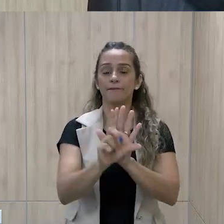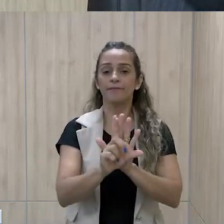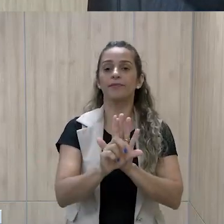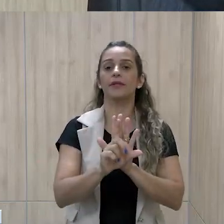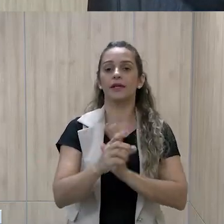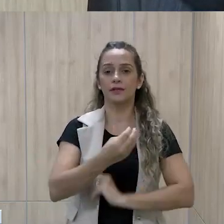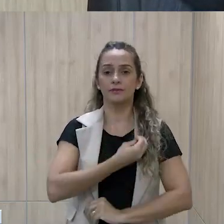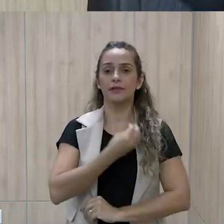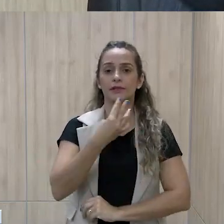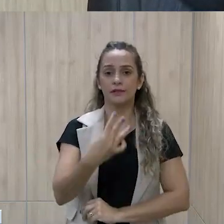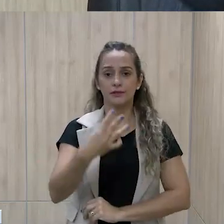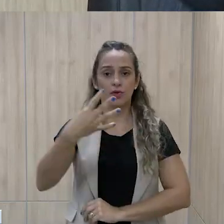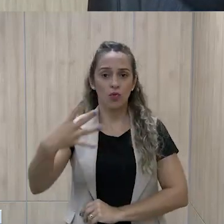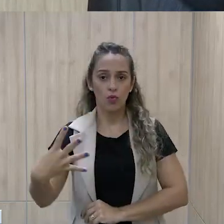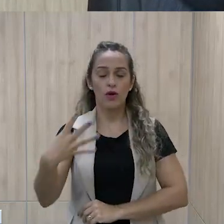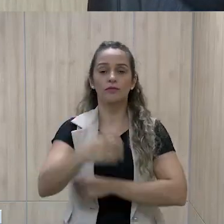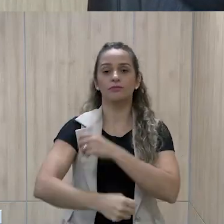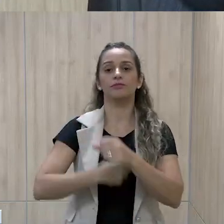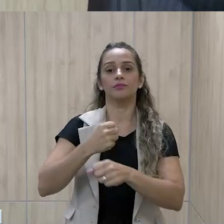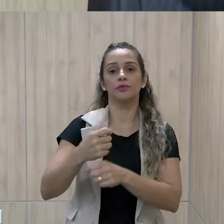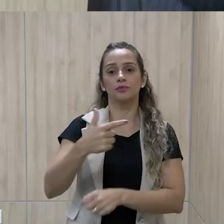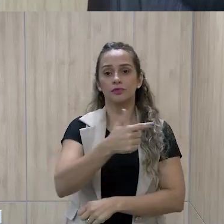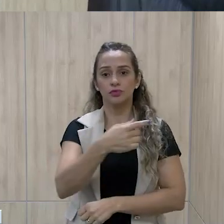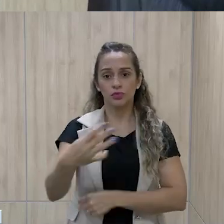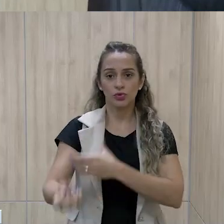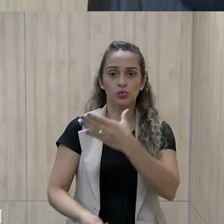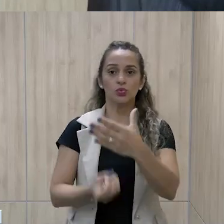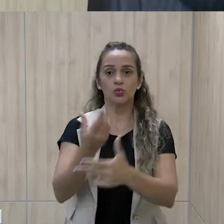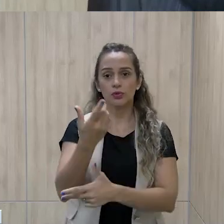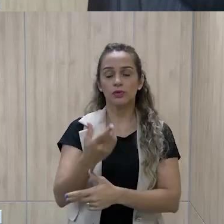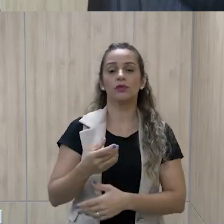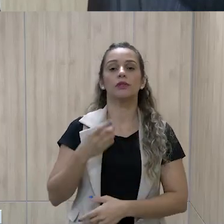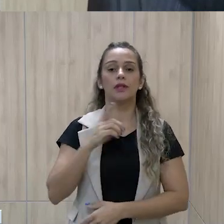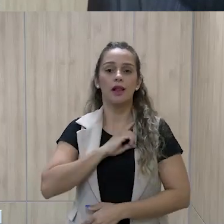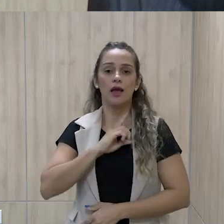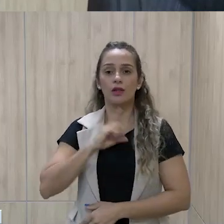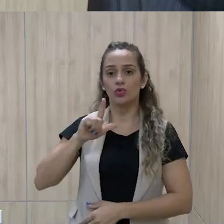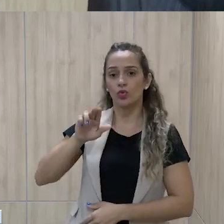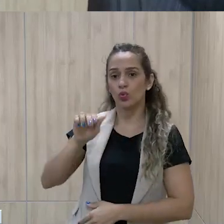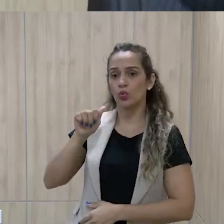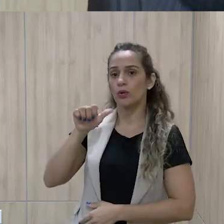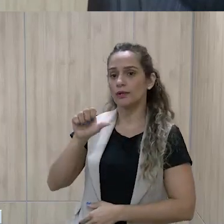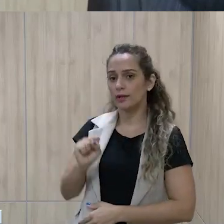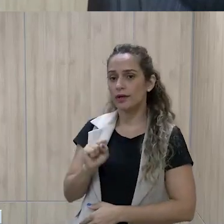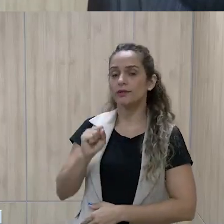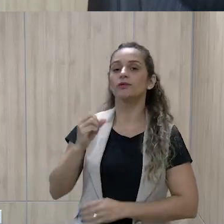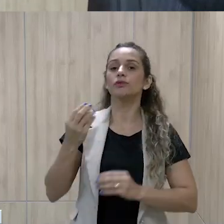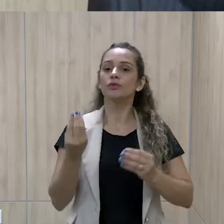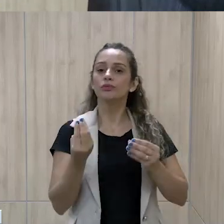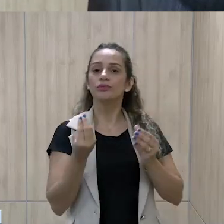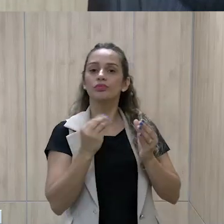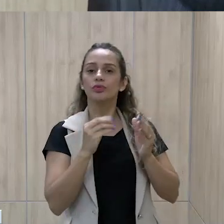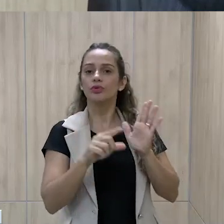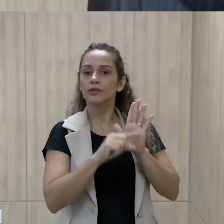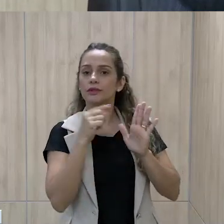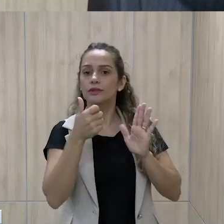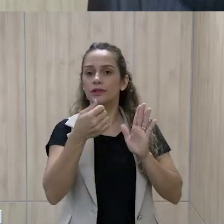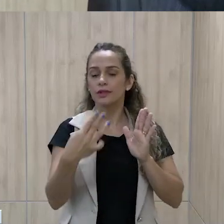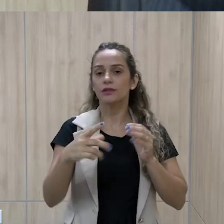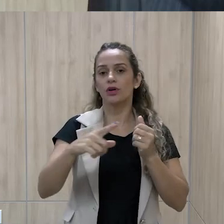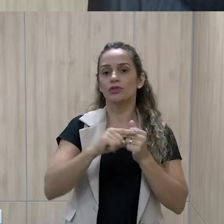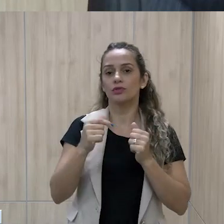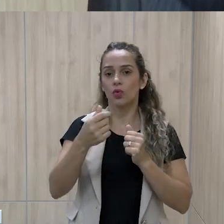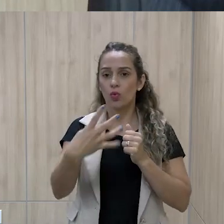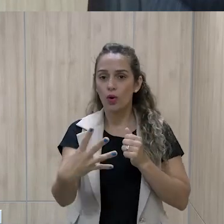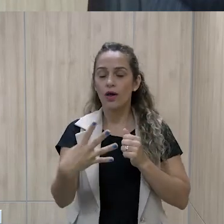projeto de lei complementar número 34 de 2023 de autoria Deputado delegado Lucas acrescenta